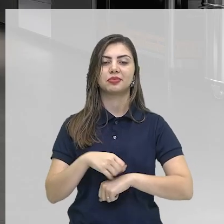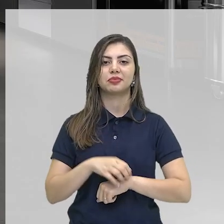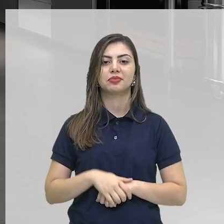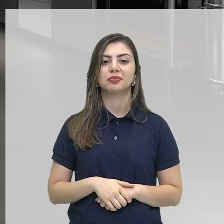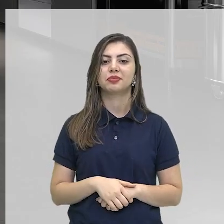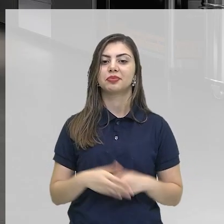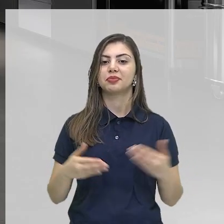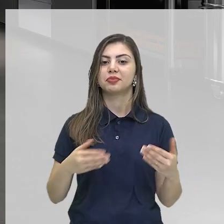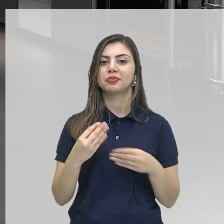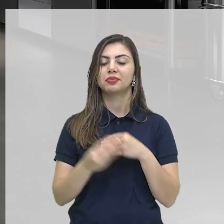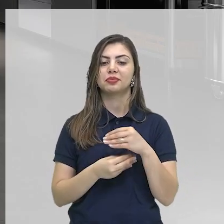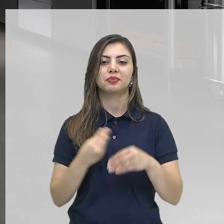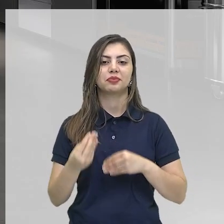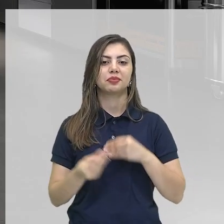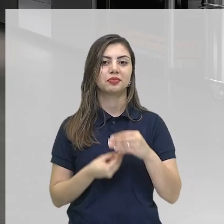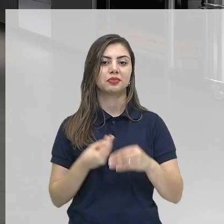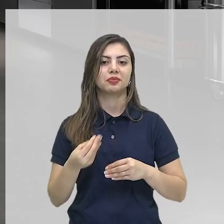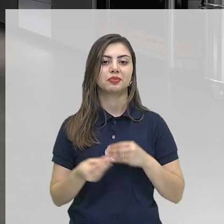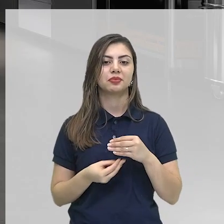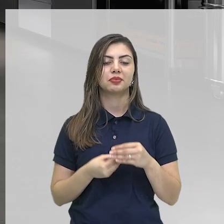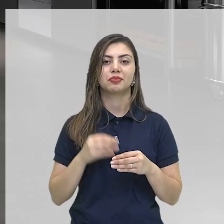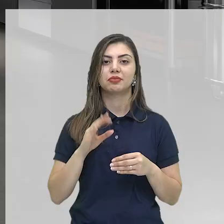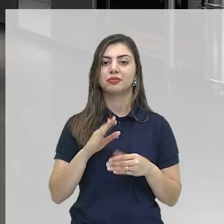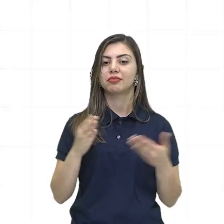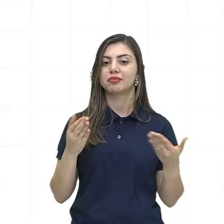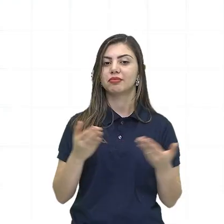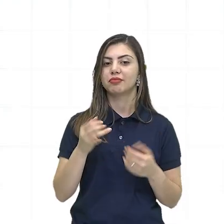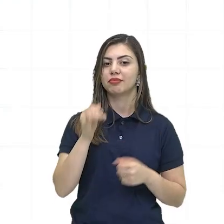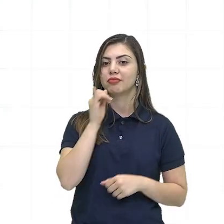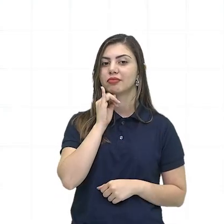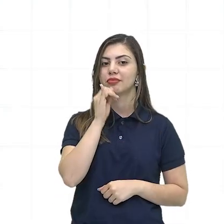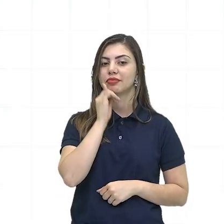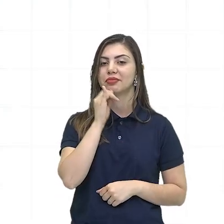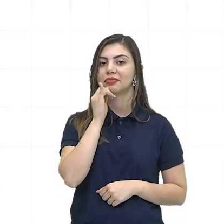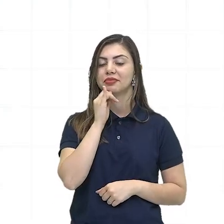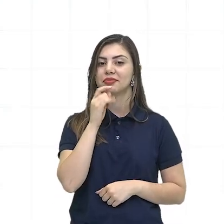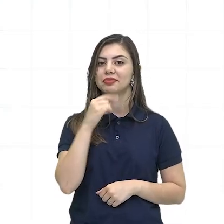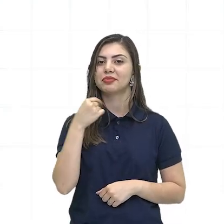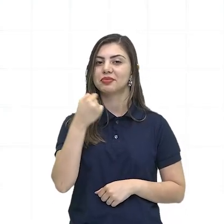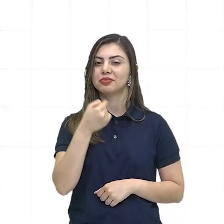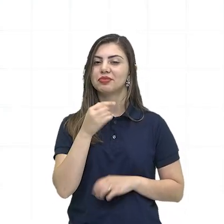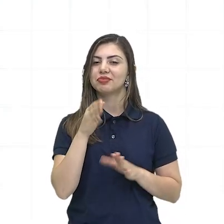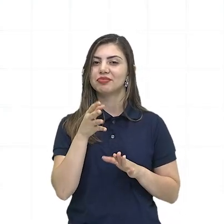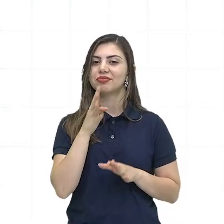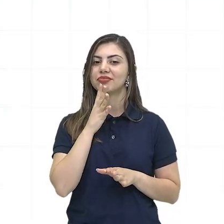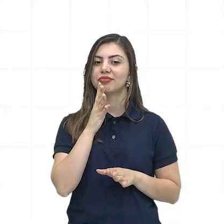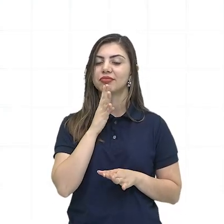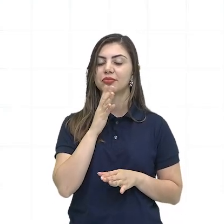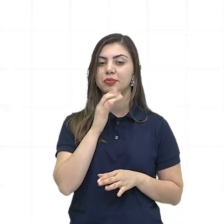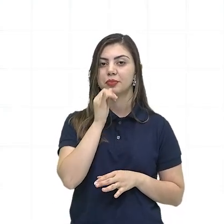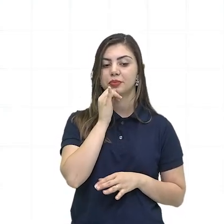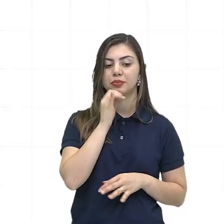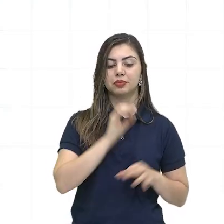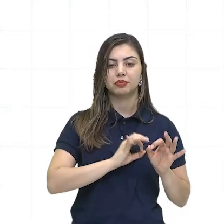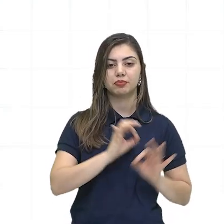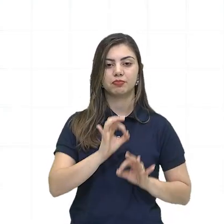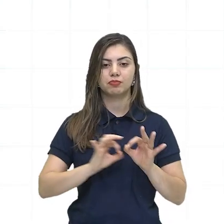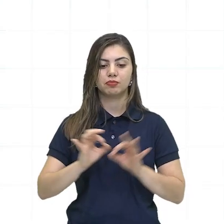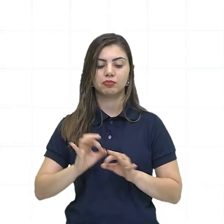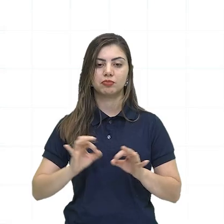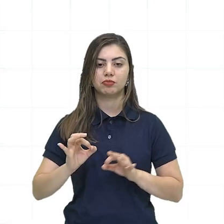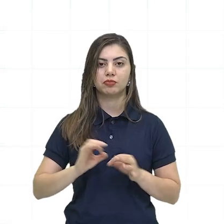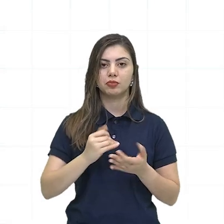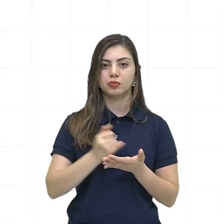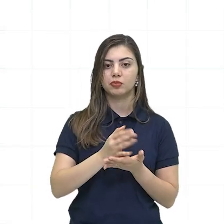as misturas, né? A partir de um exemplo, vamos começar aí pelo exemplo mais básico, que ao preparar um bolo, por